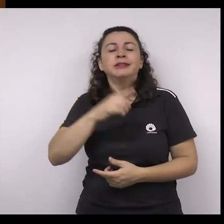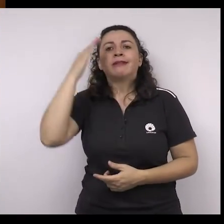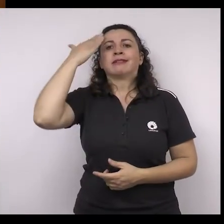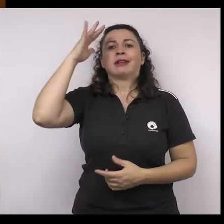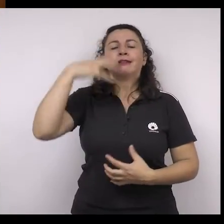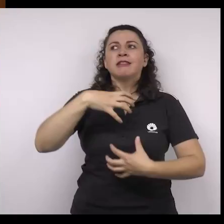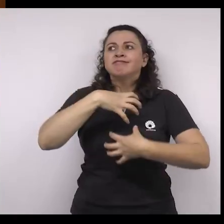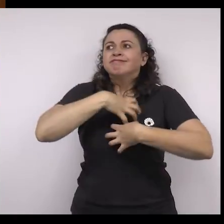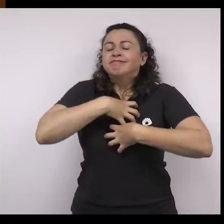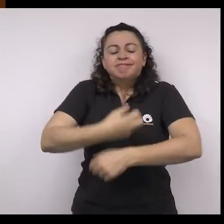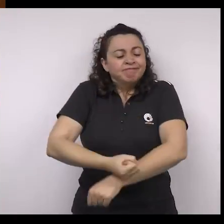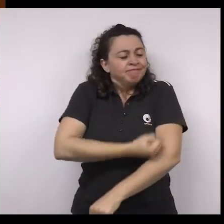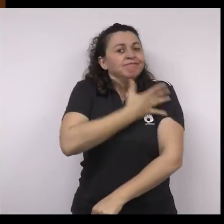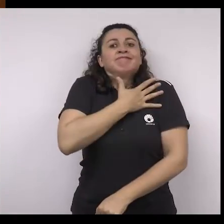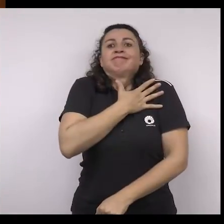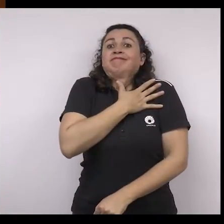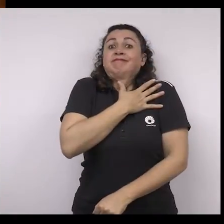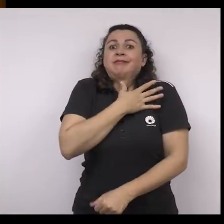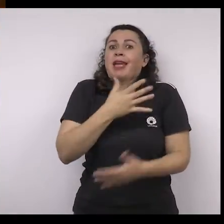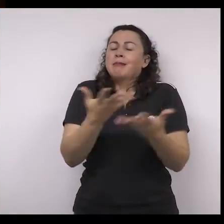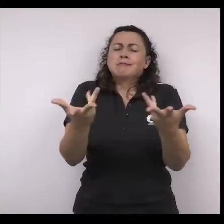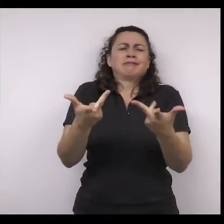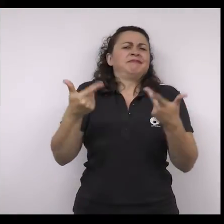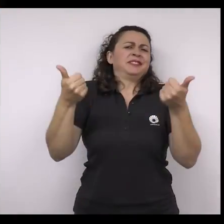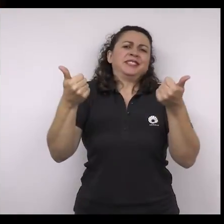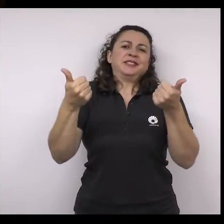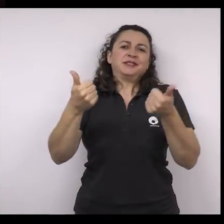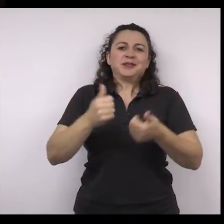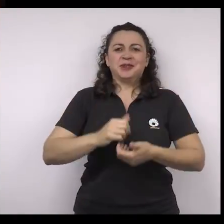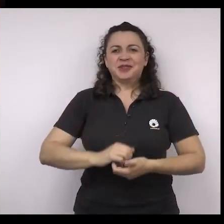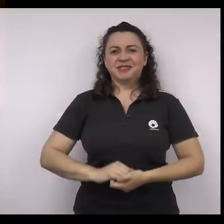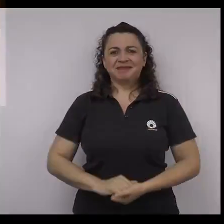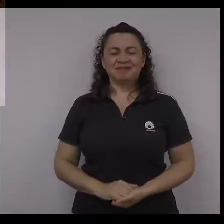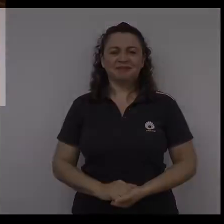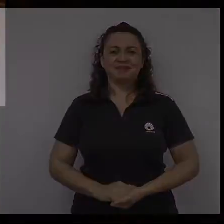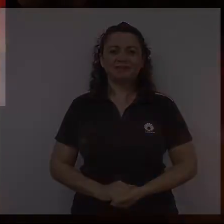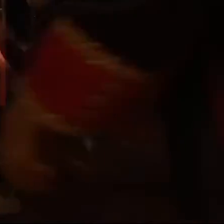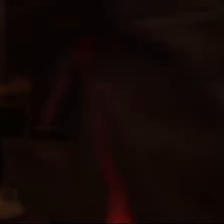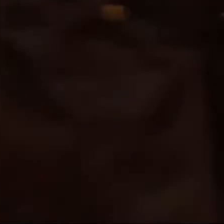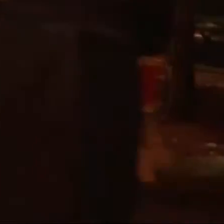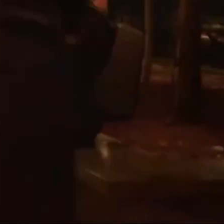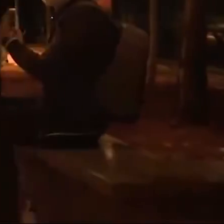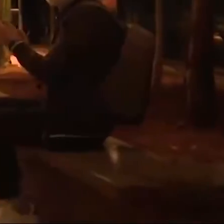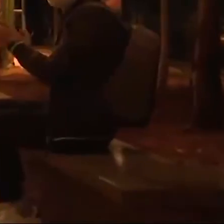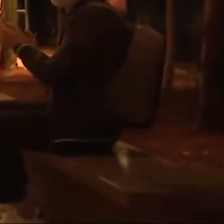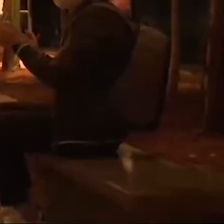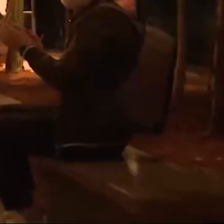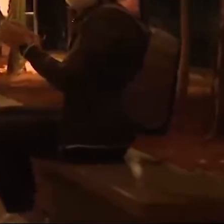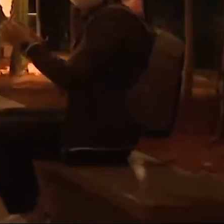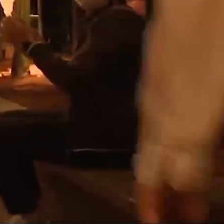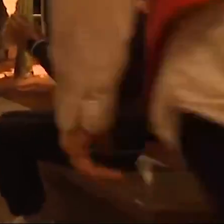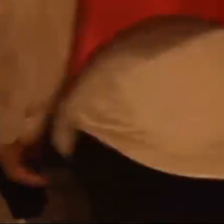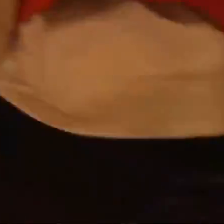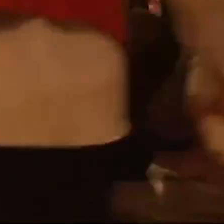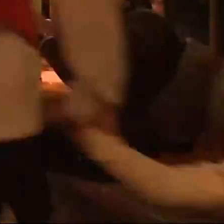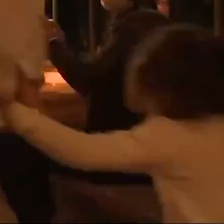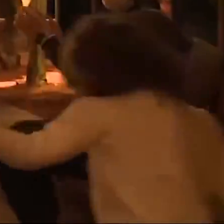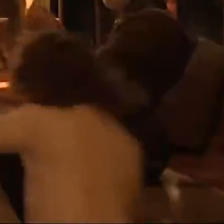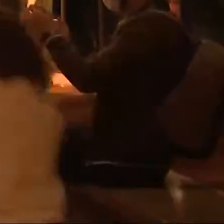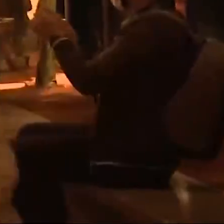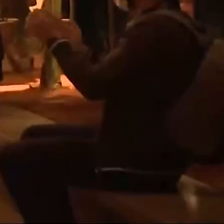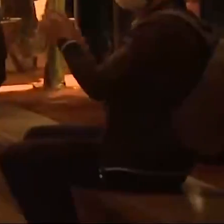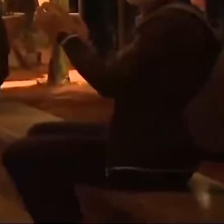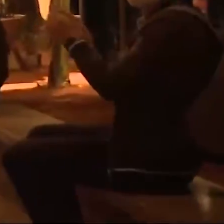está inserida na nossa vida de hoje. É tão expressivo, eu acho, que magnífico você ler e você estar